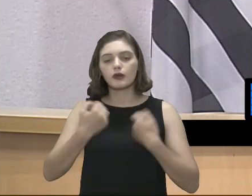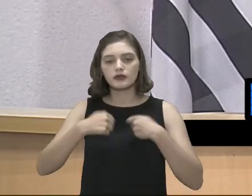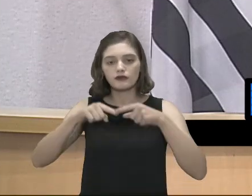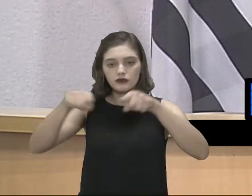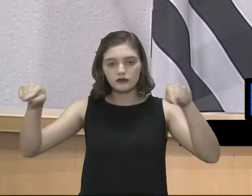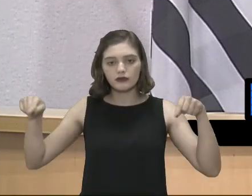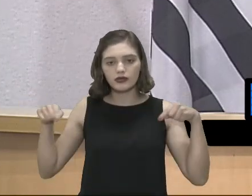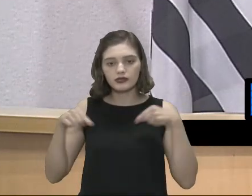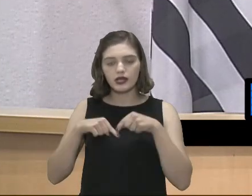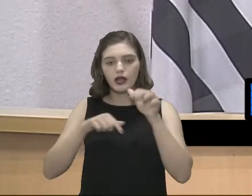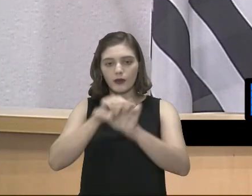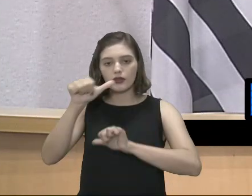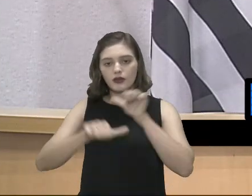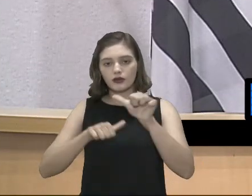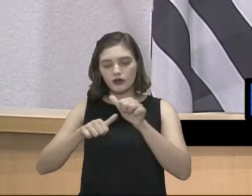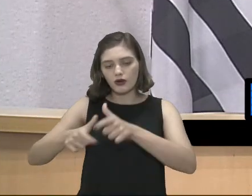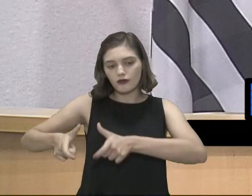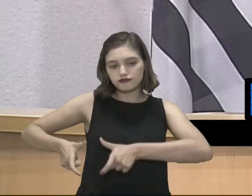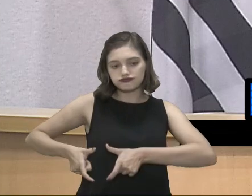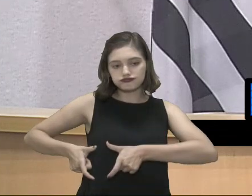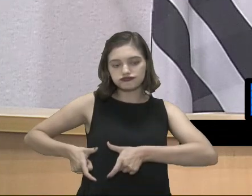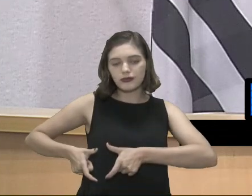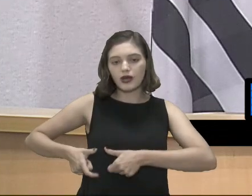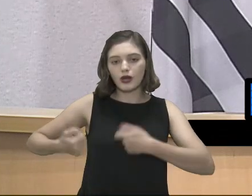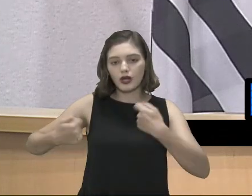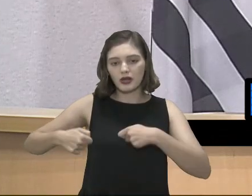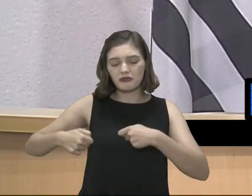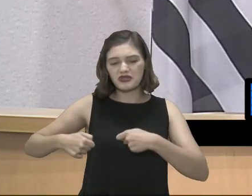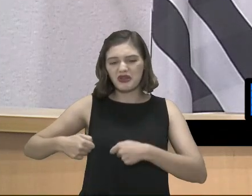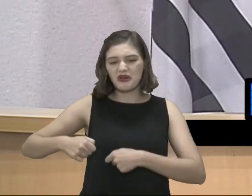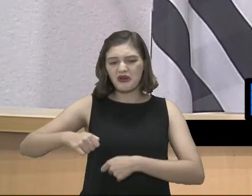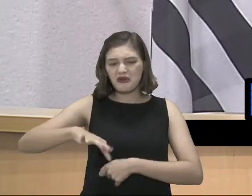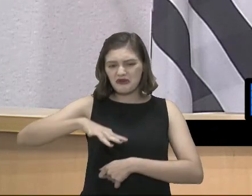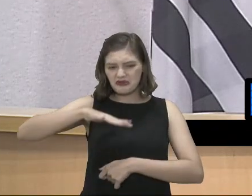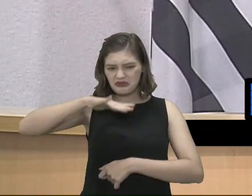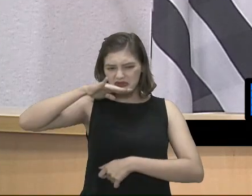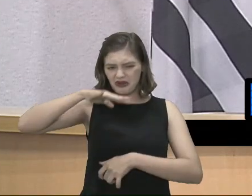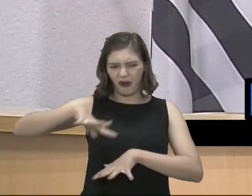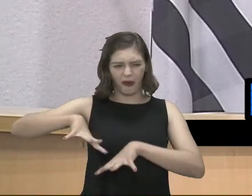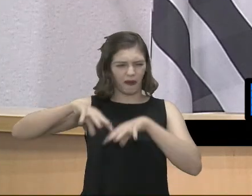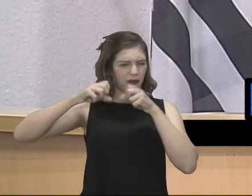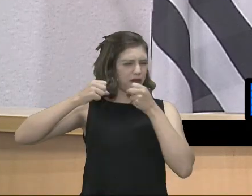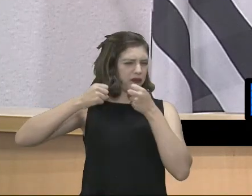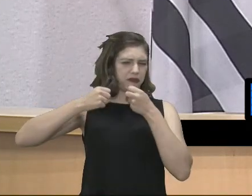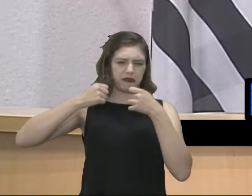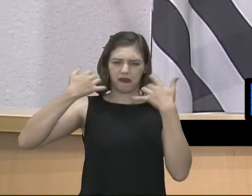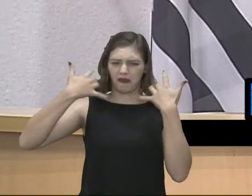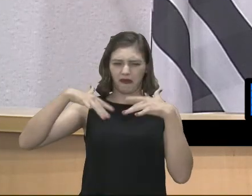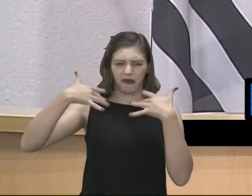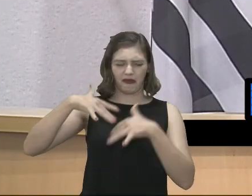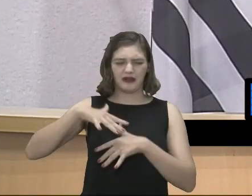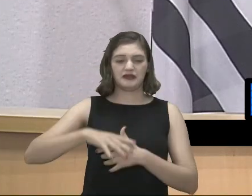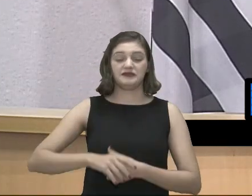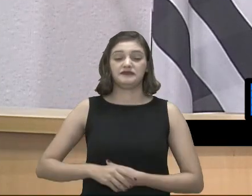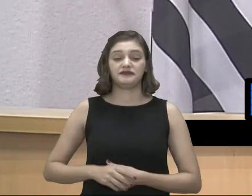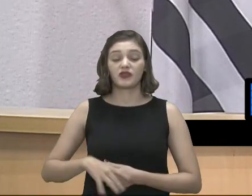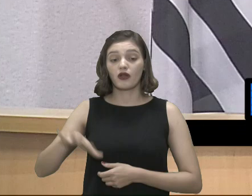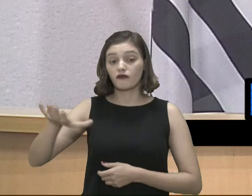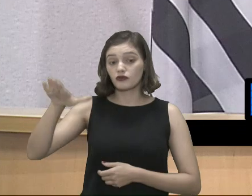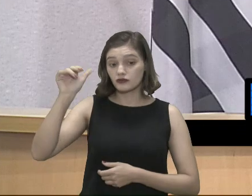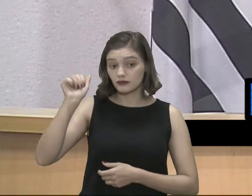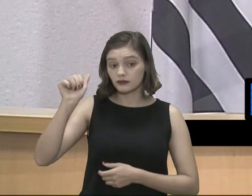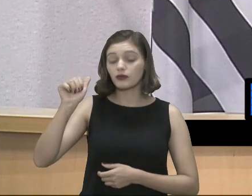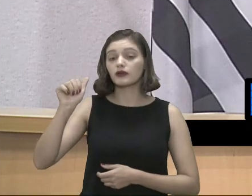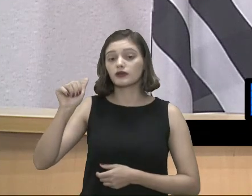bolsa estava cheia. Quando aquela bolsa está cheia, exala um mau cheiro. Foi chamar